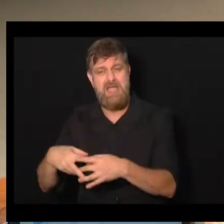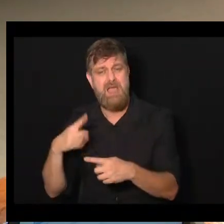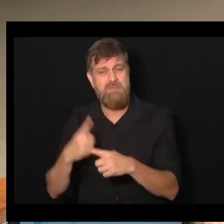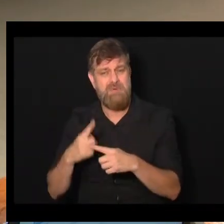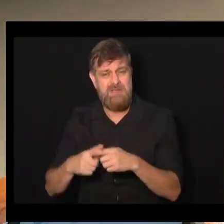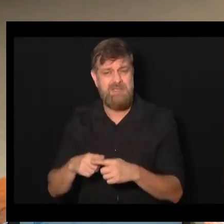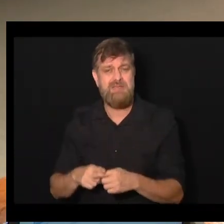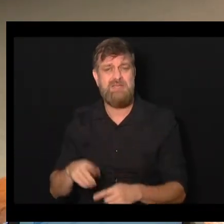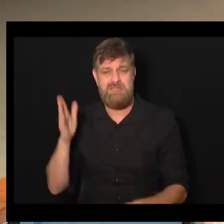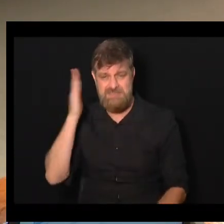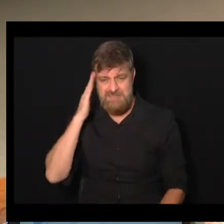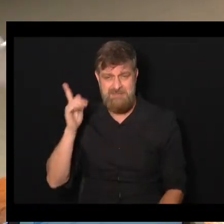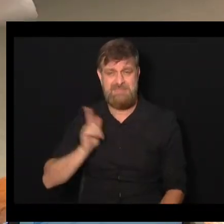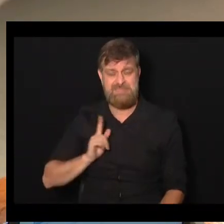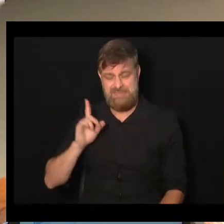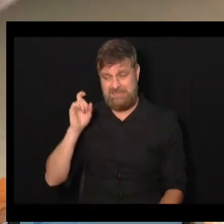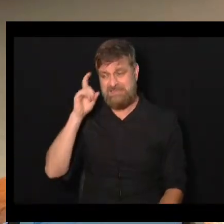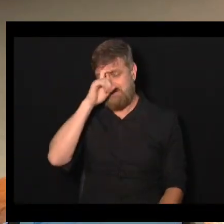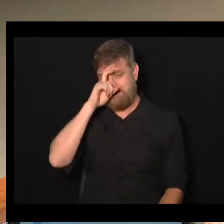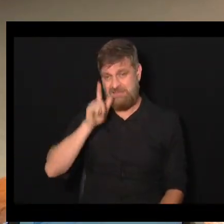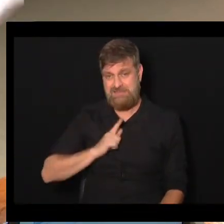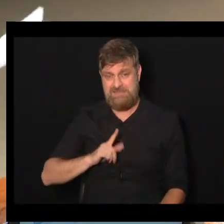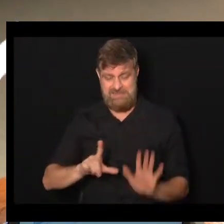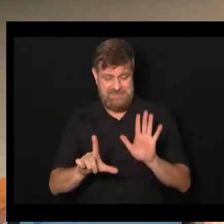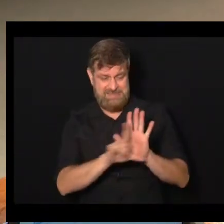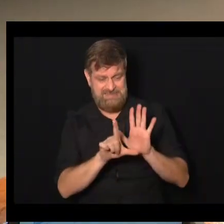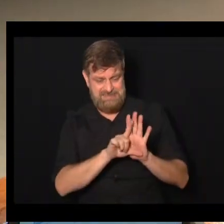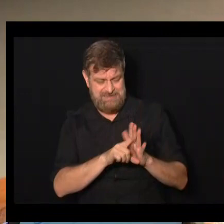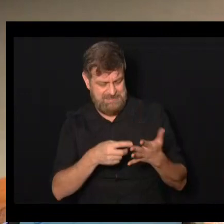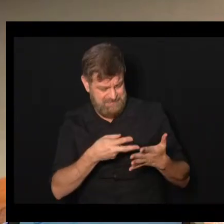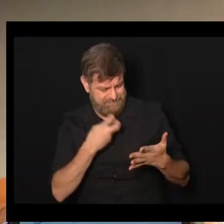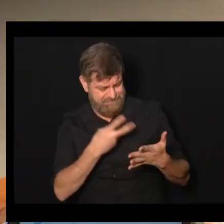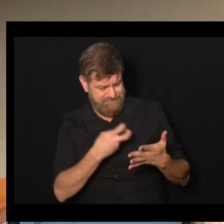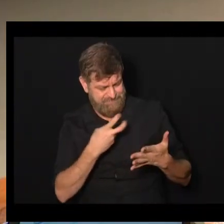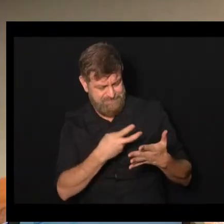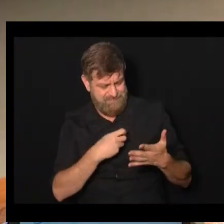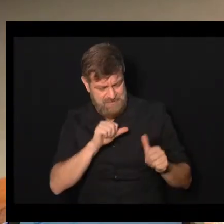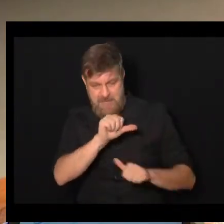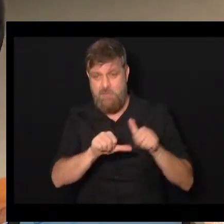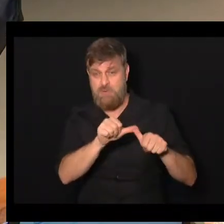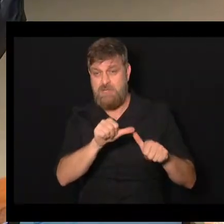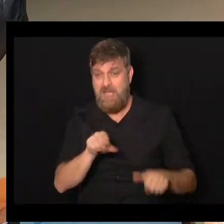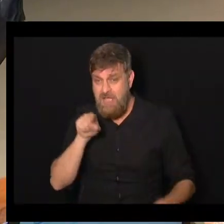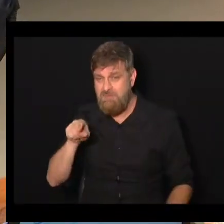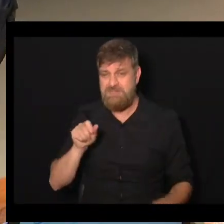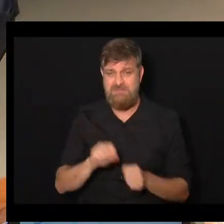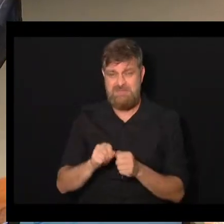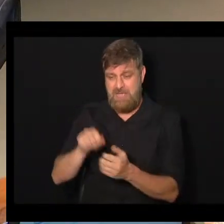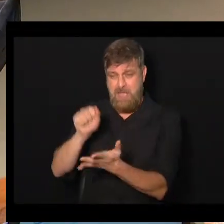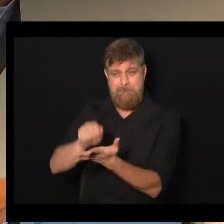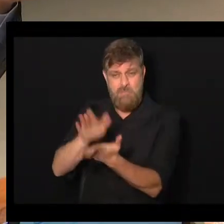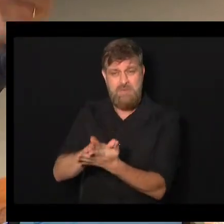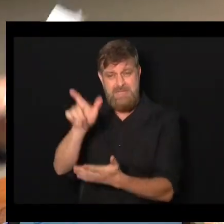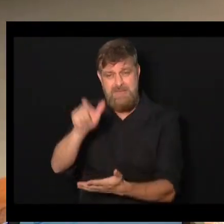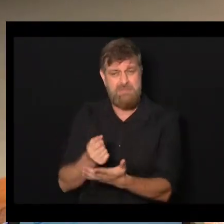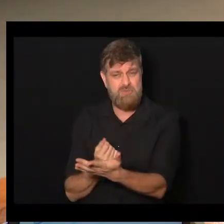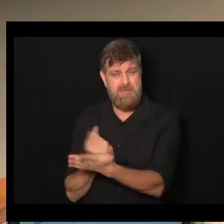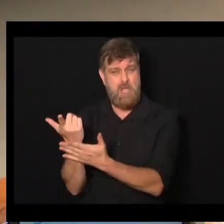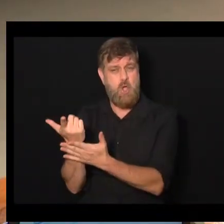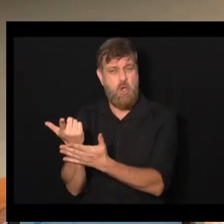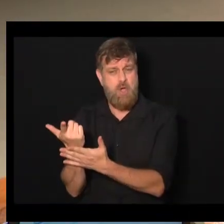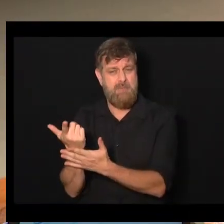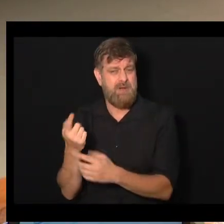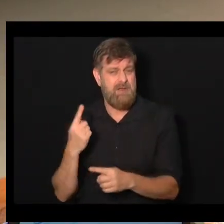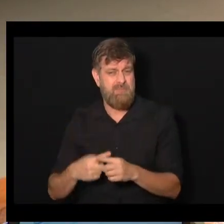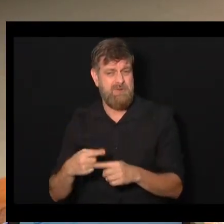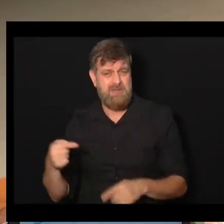era essa interpretação, esse aspecto da legislação. Você punir aquele que compra por